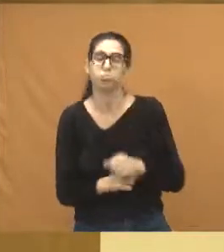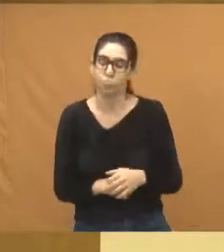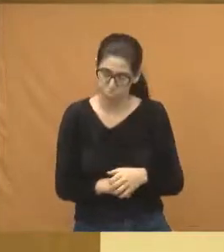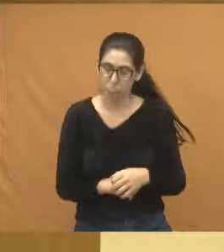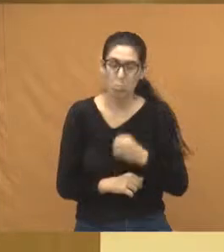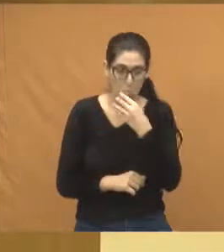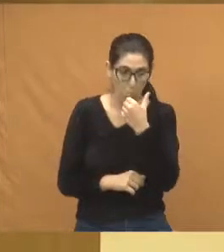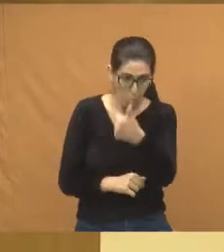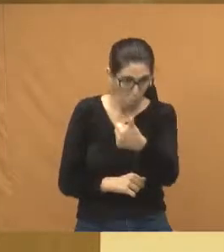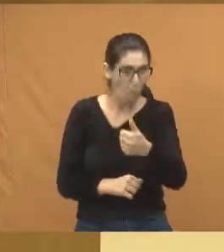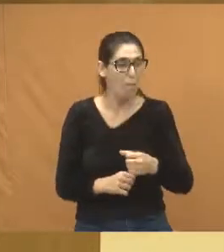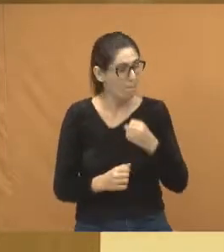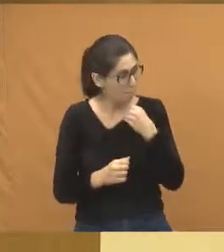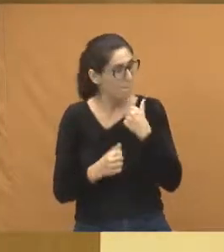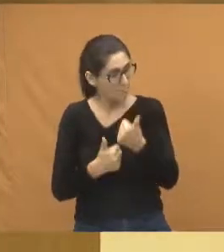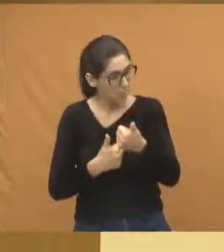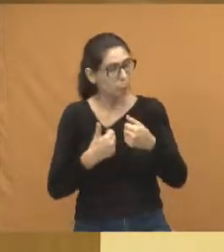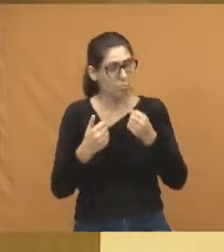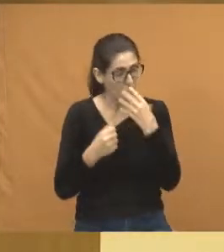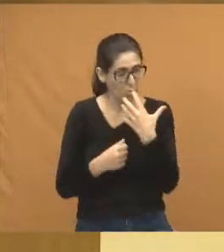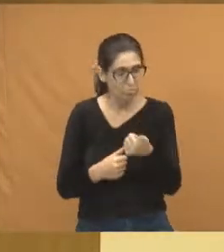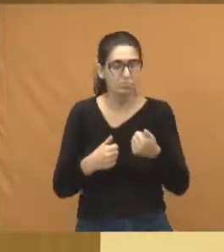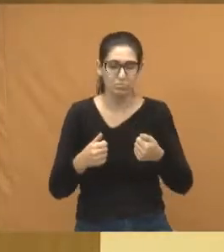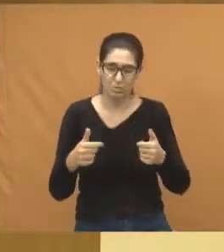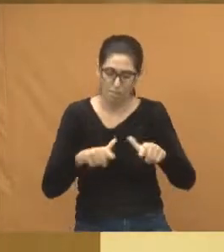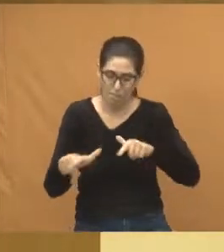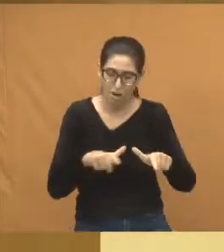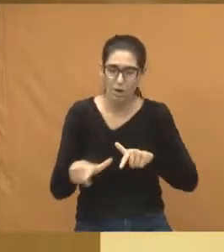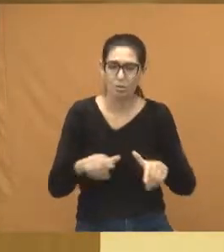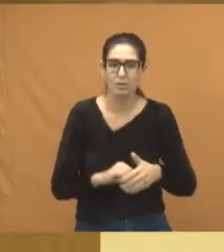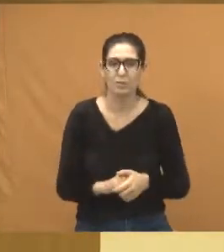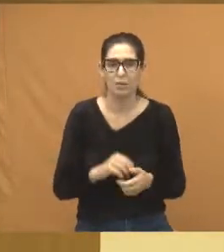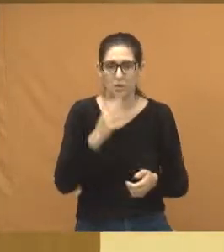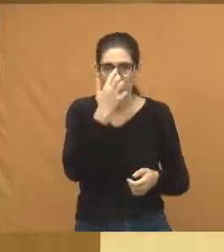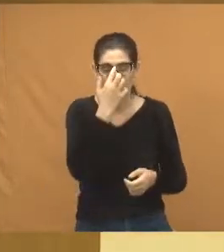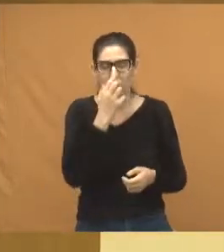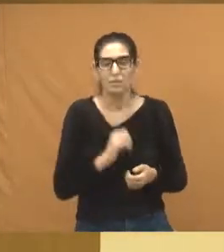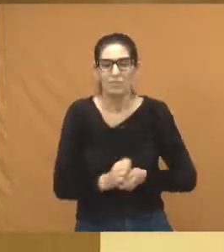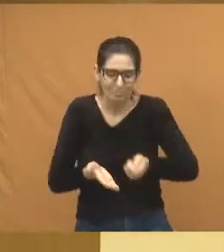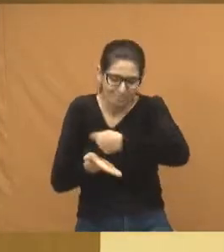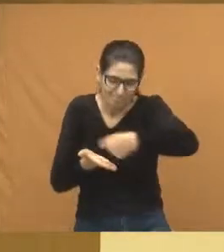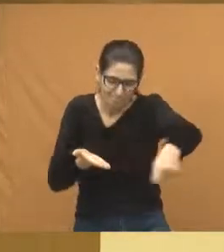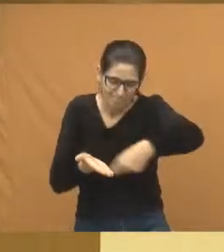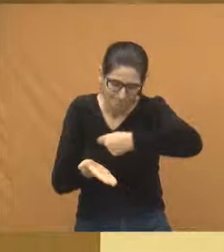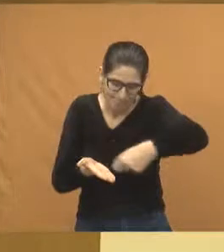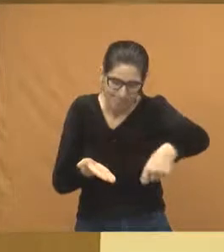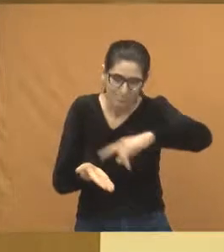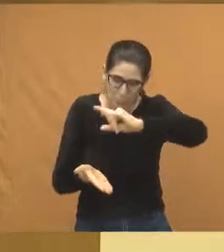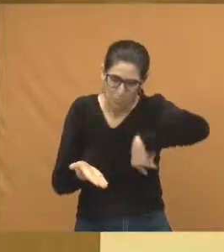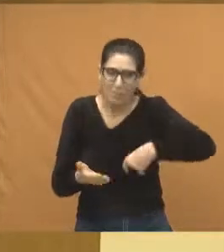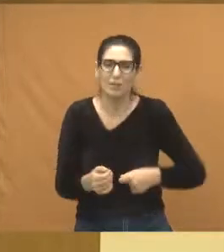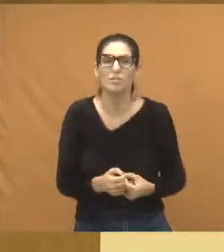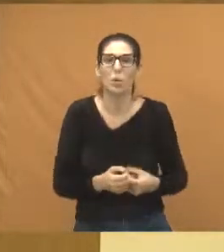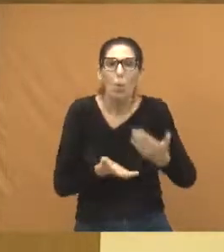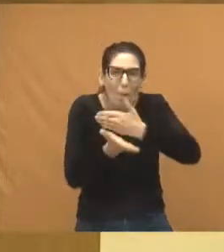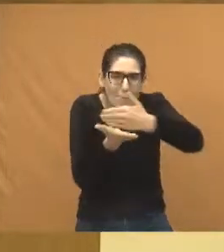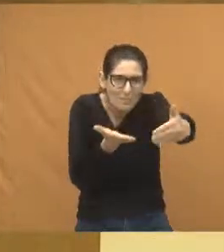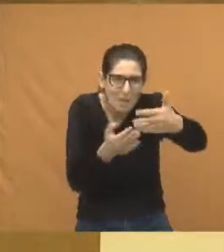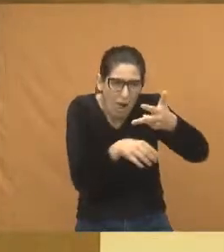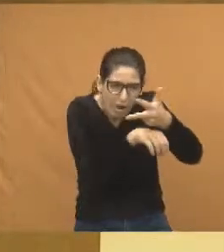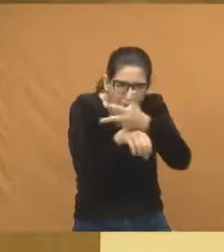da importância que teve nessa reunião, que foi a assinatura do contrato para a implantação do COI. O COI que vai começar na nossa cidade